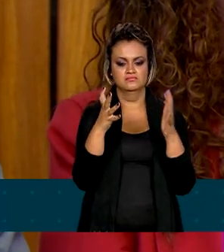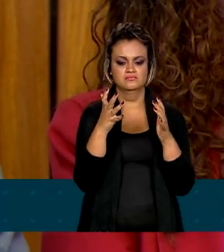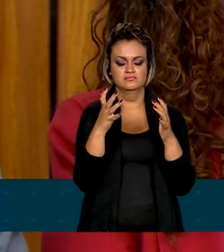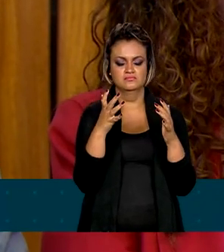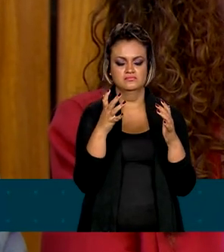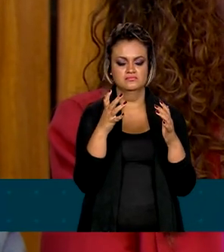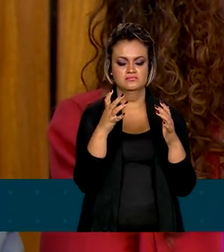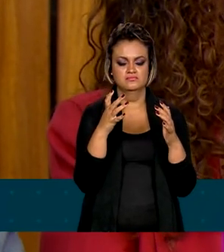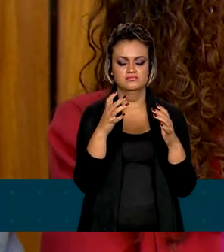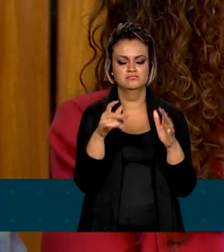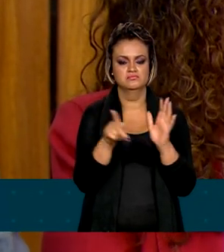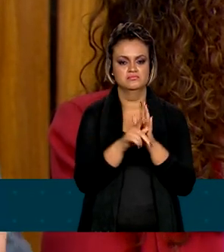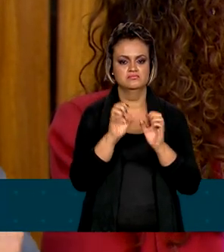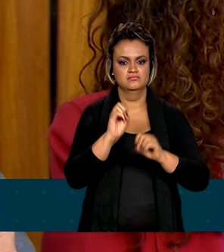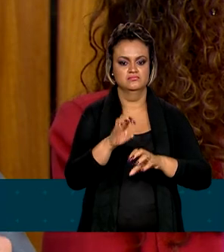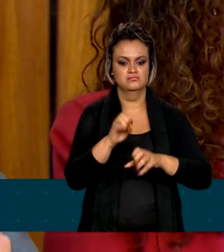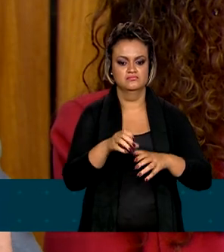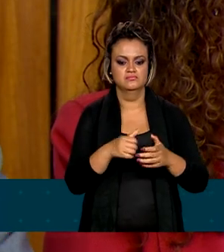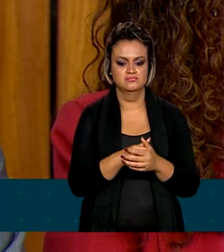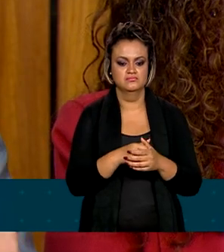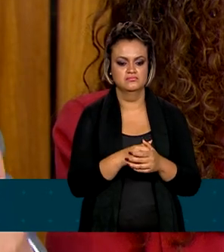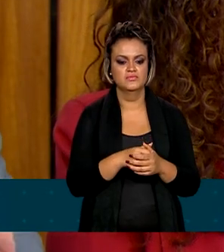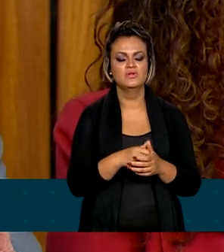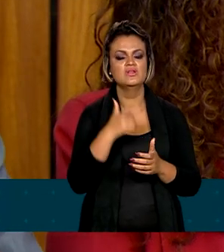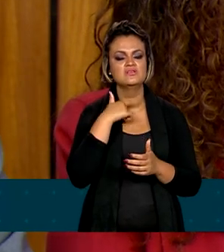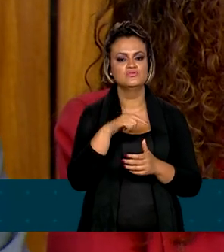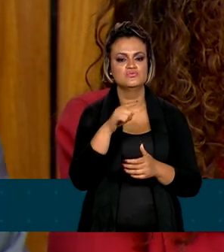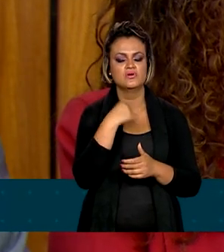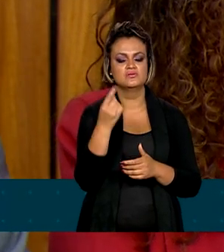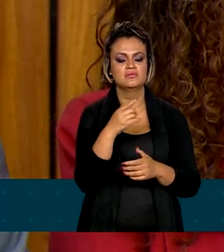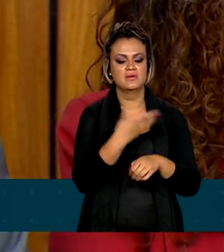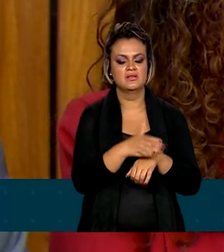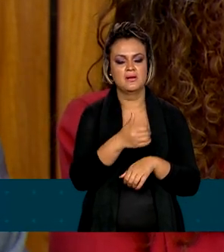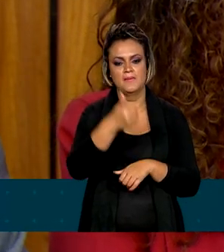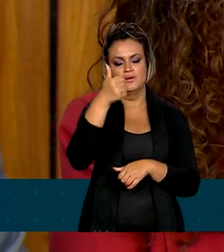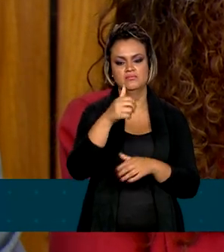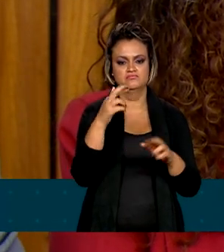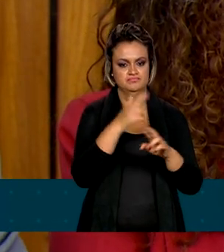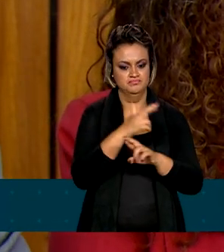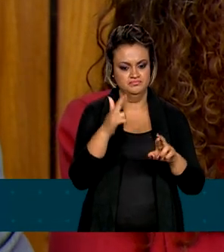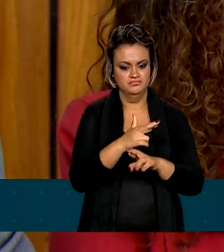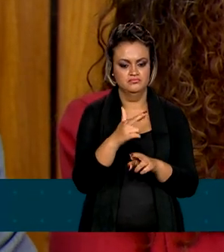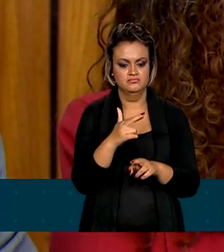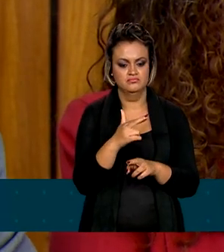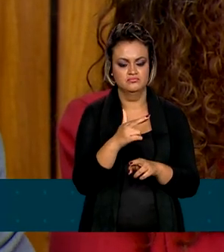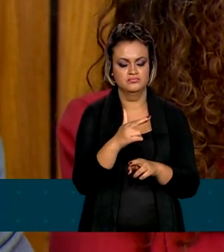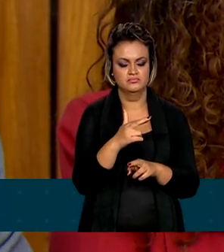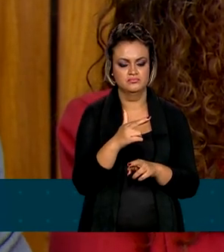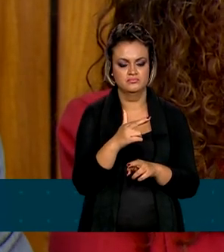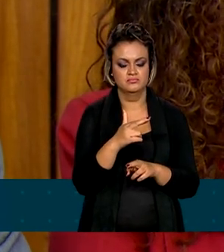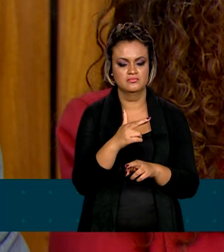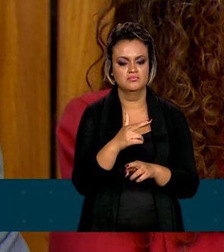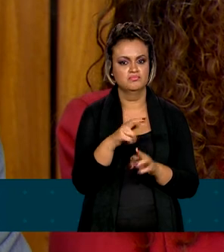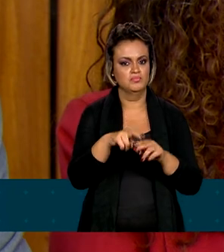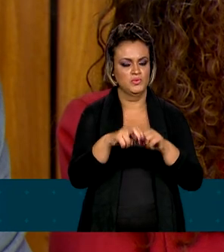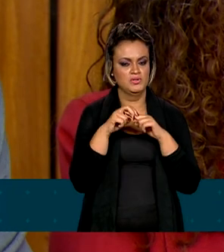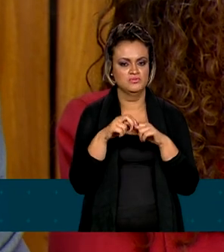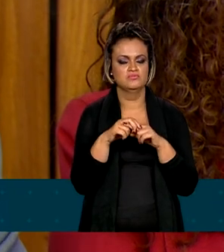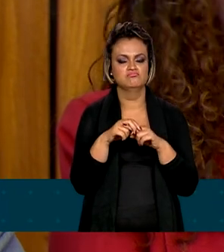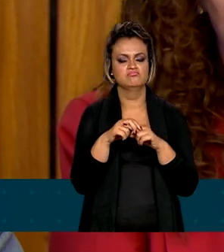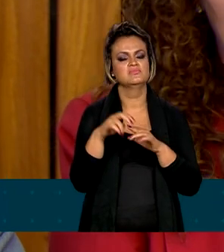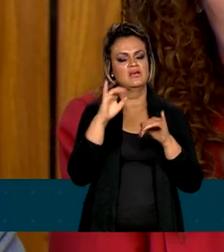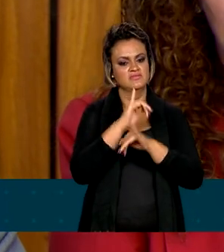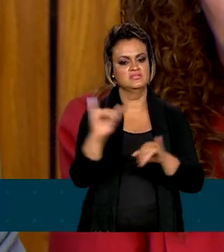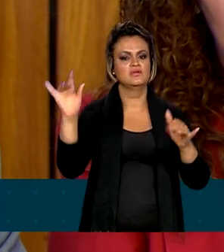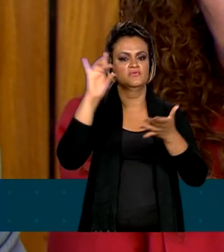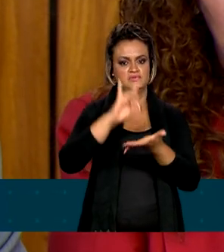o uso para a educação. Então, o nosso desejo é aprimorar esta relação e, portanto, está